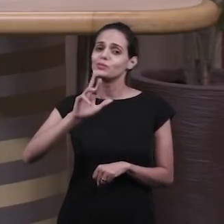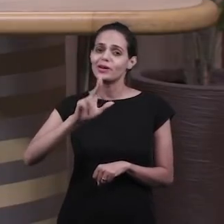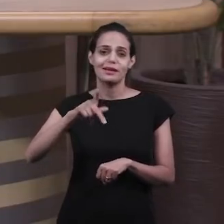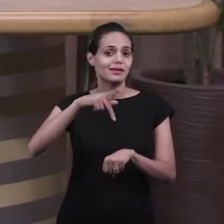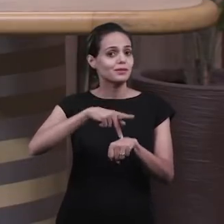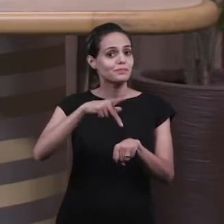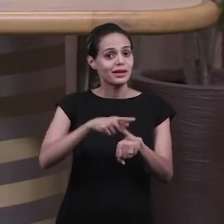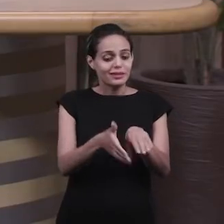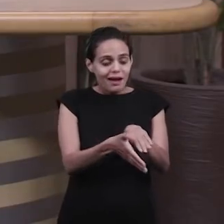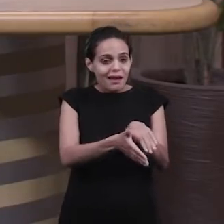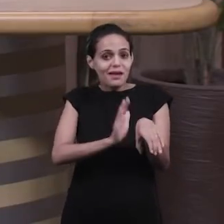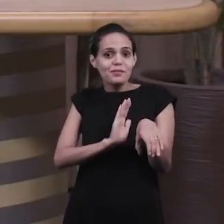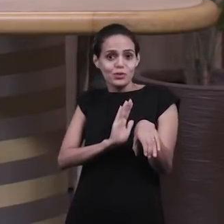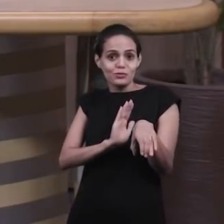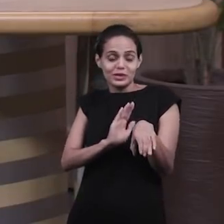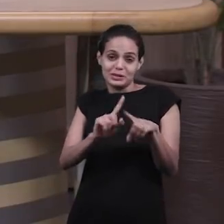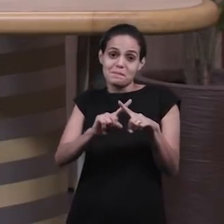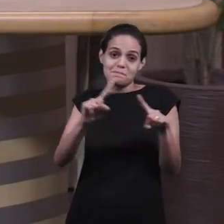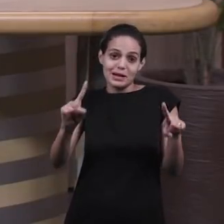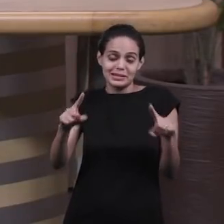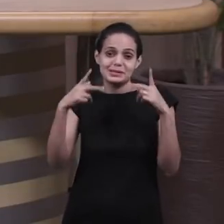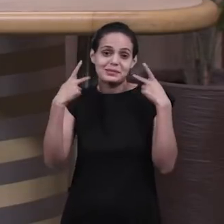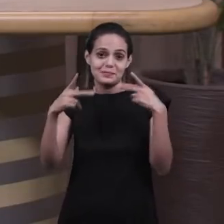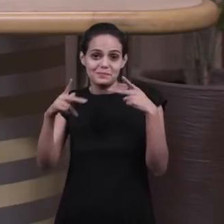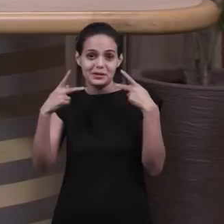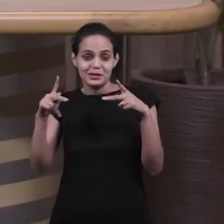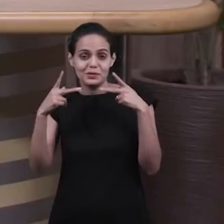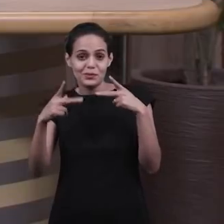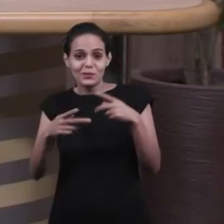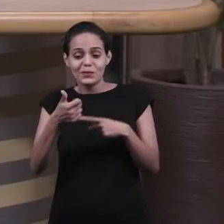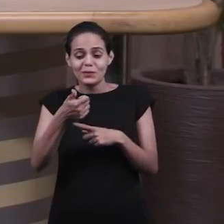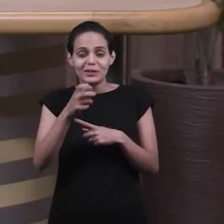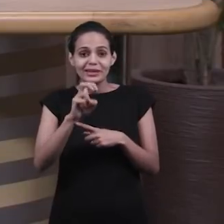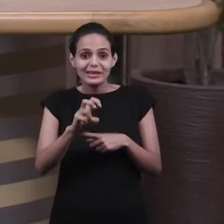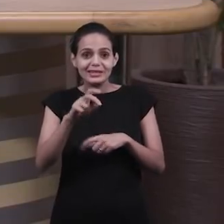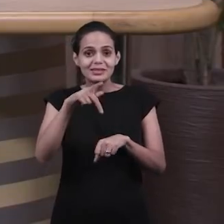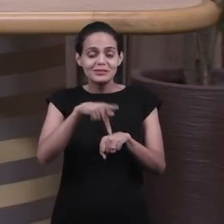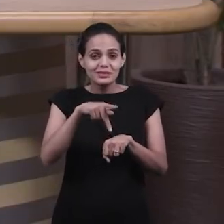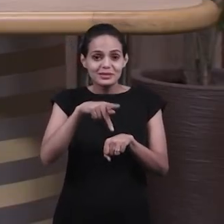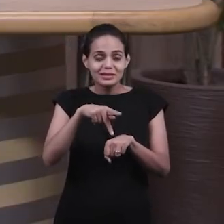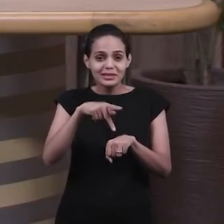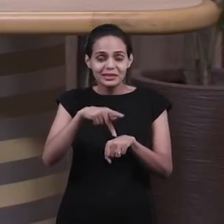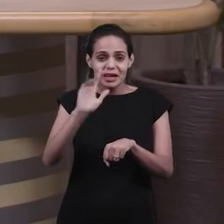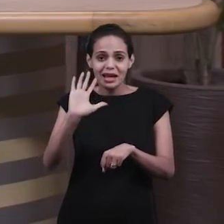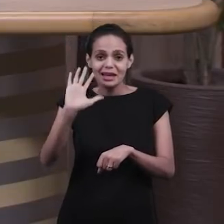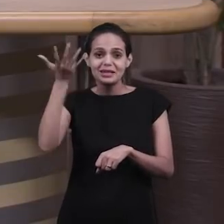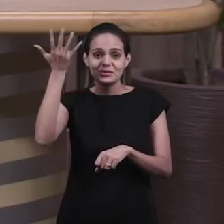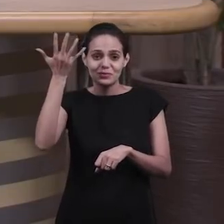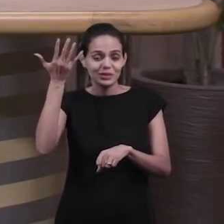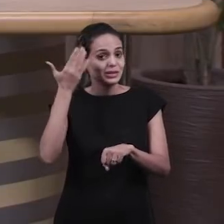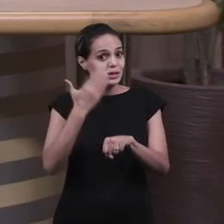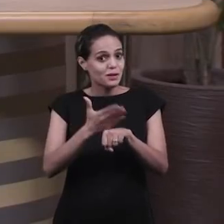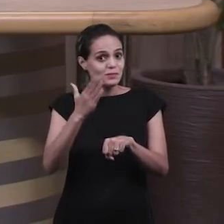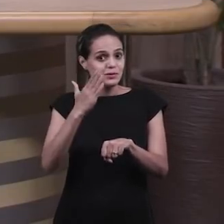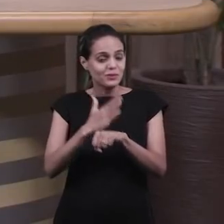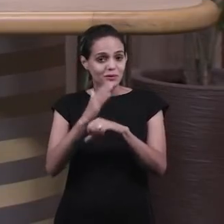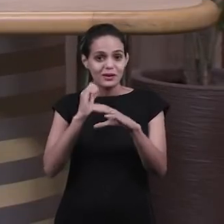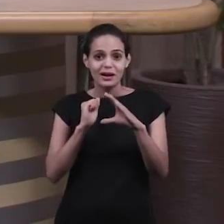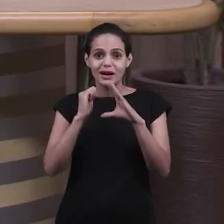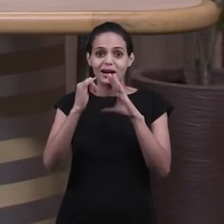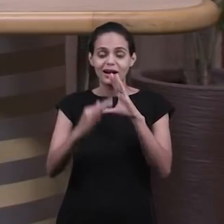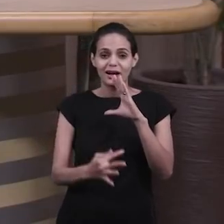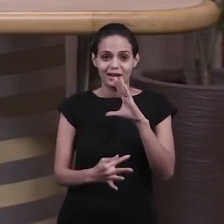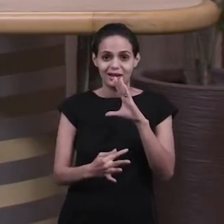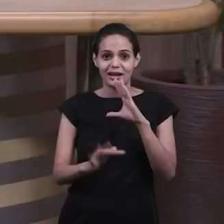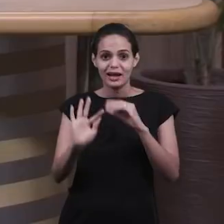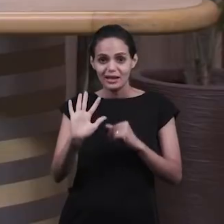removida. E ele pregou 15 minutos Inclusive, sobre pedra. Ele aplicou esse aspecto da resolução